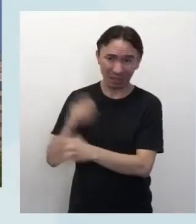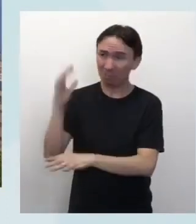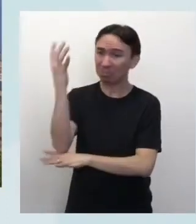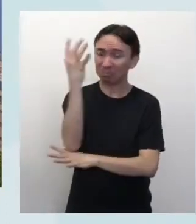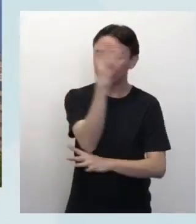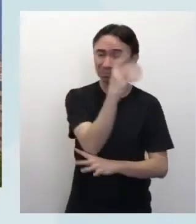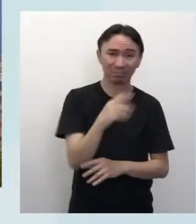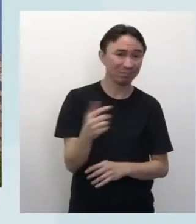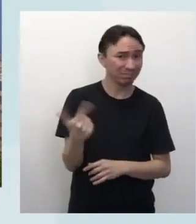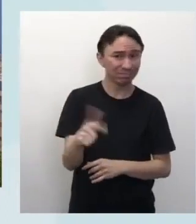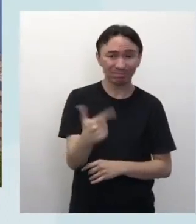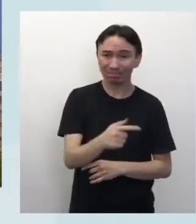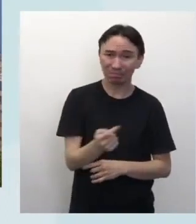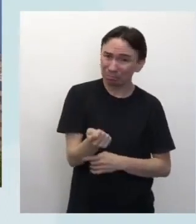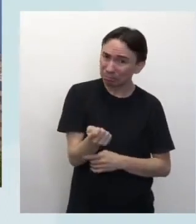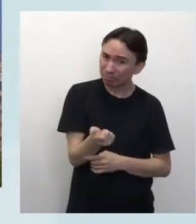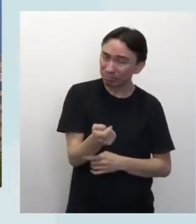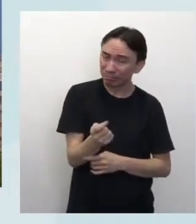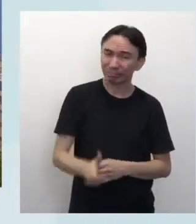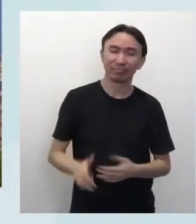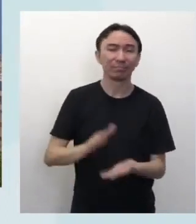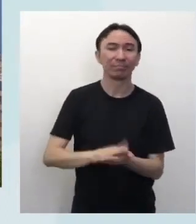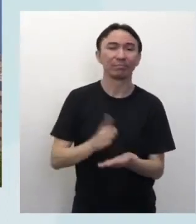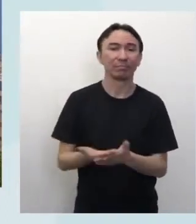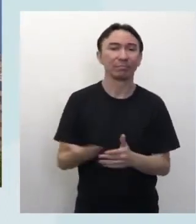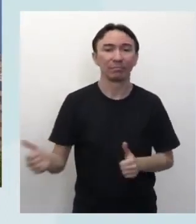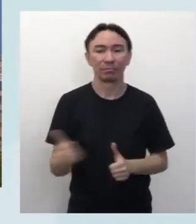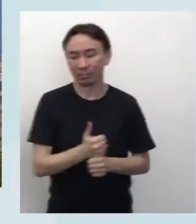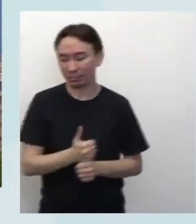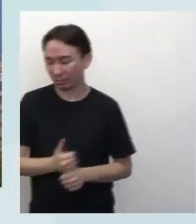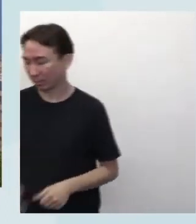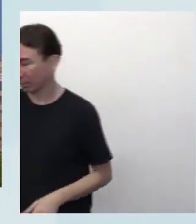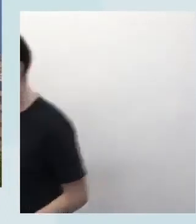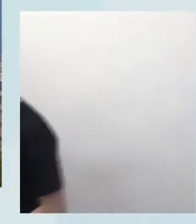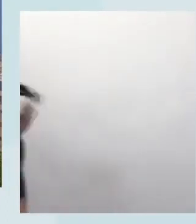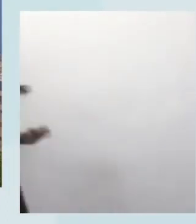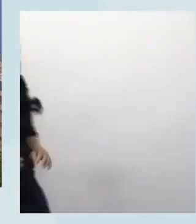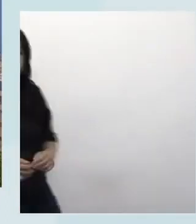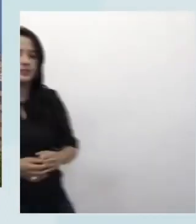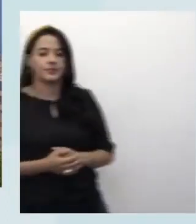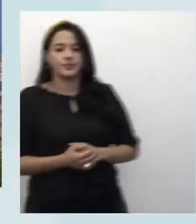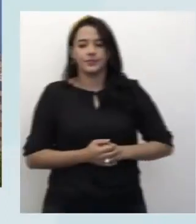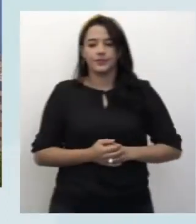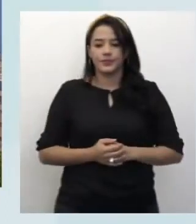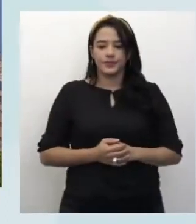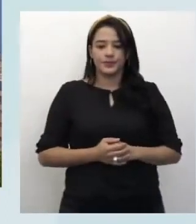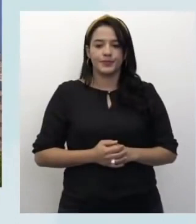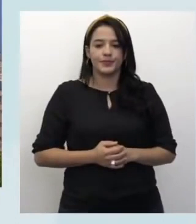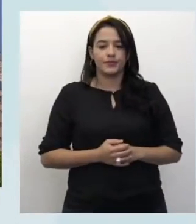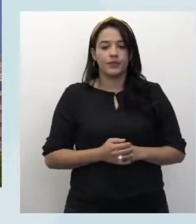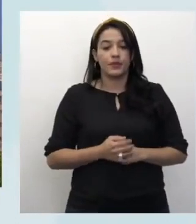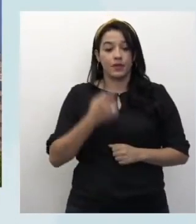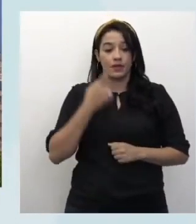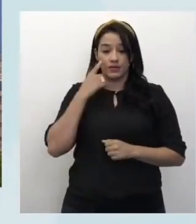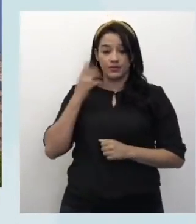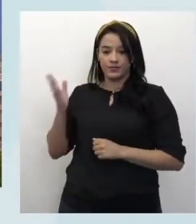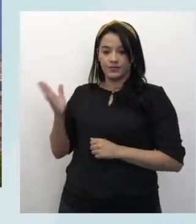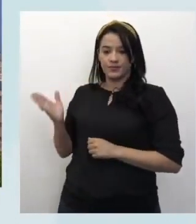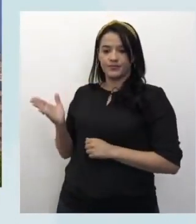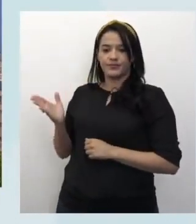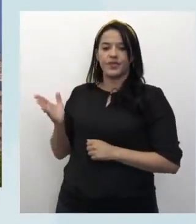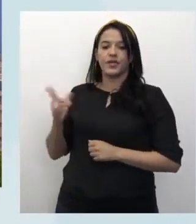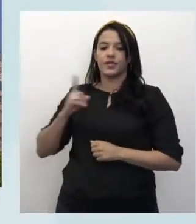vê nessa imagem. Então essa imagem mostra claramente, né, como a interferência do ser humano ela é forte, né,